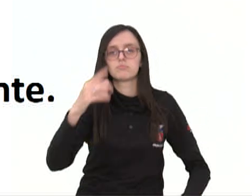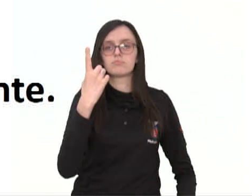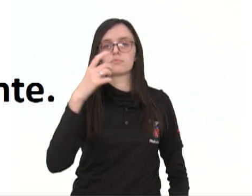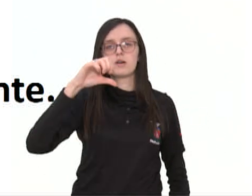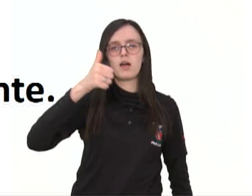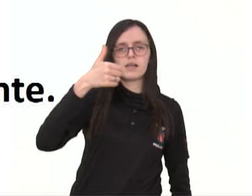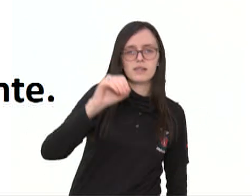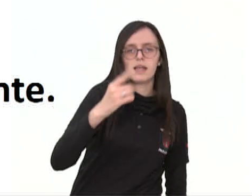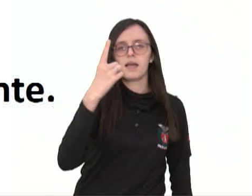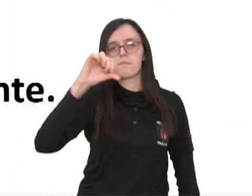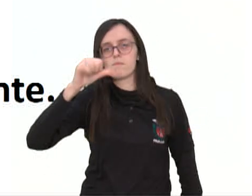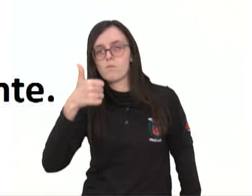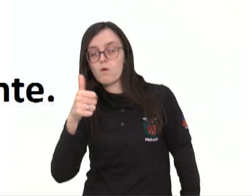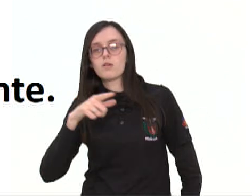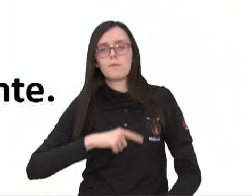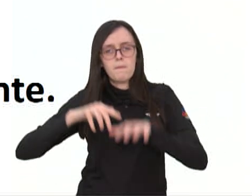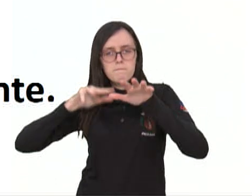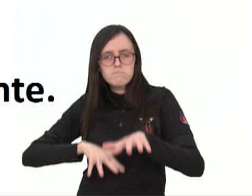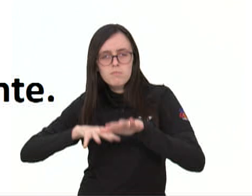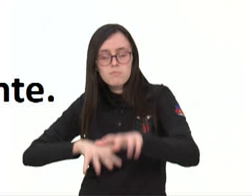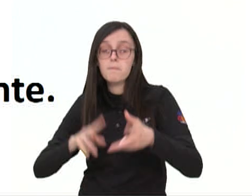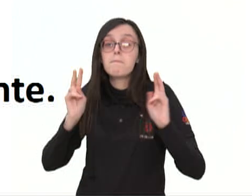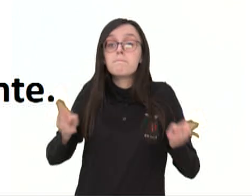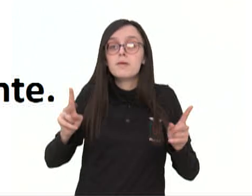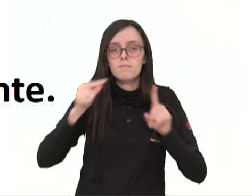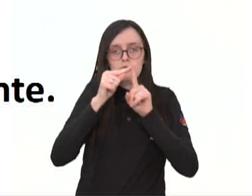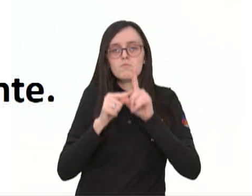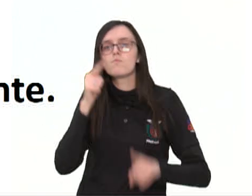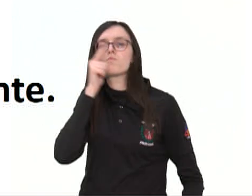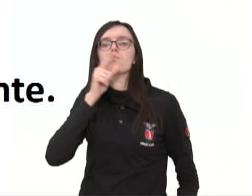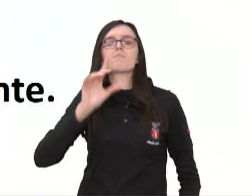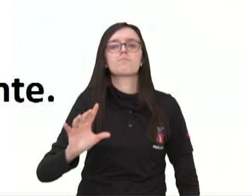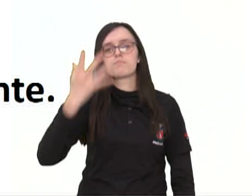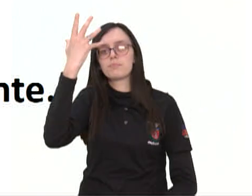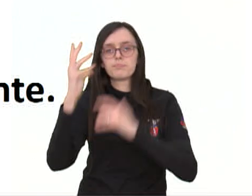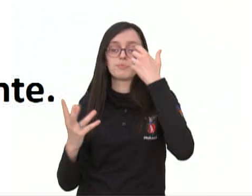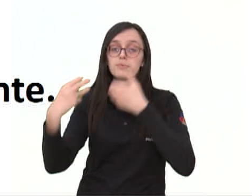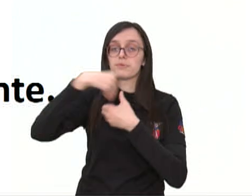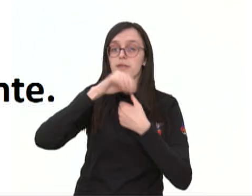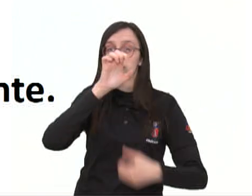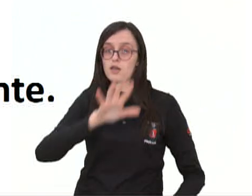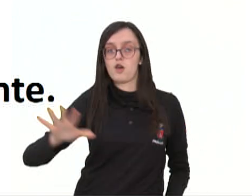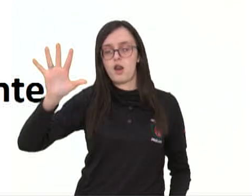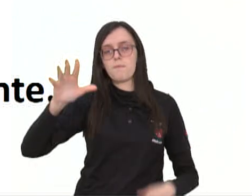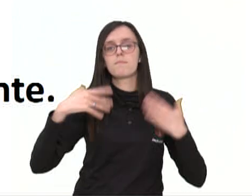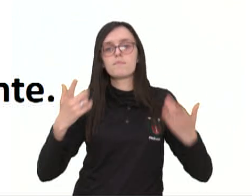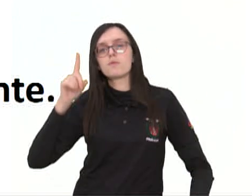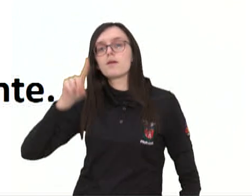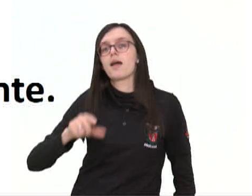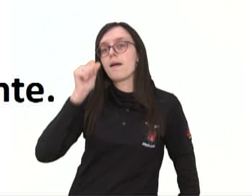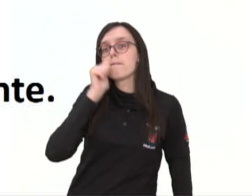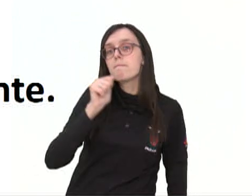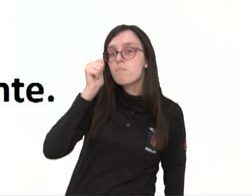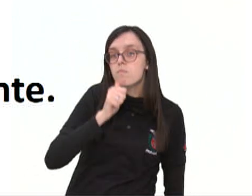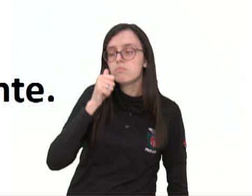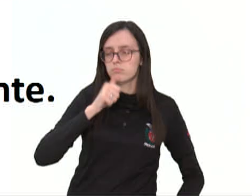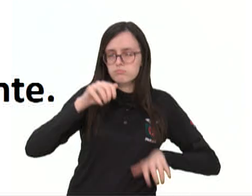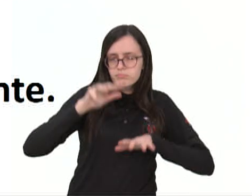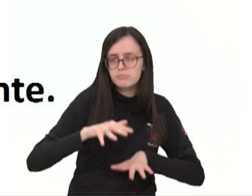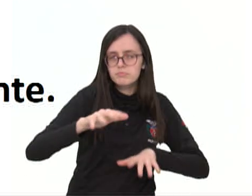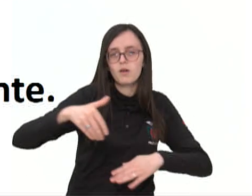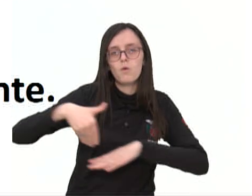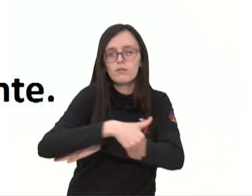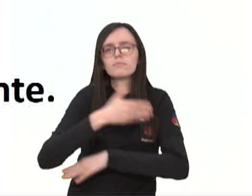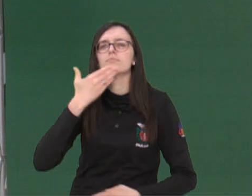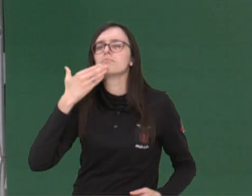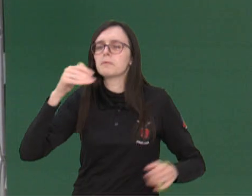1910, 1911, manifestações do mesmo tipo acontecendo na Europa. Então, mulheres foram para as ruas